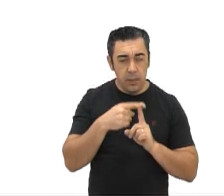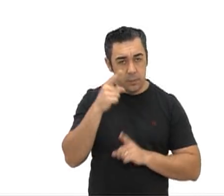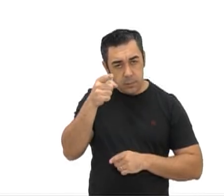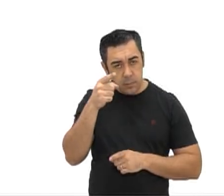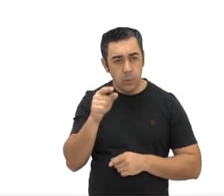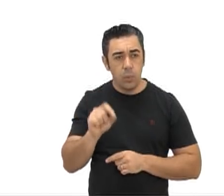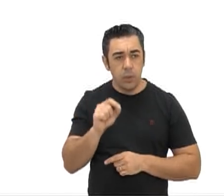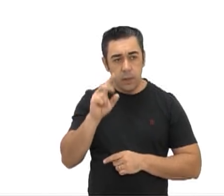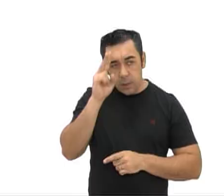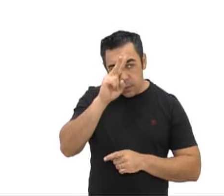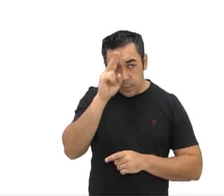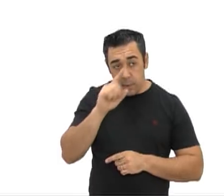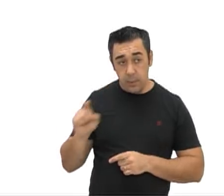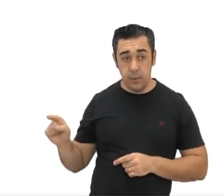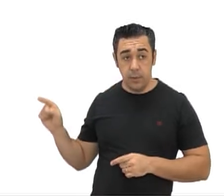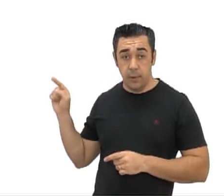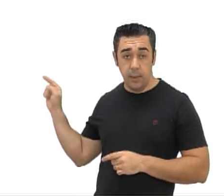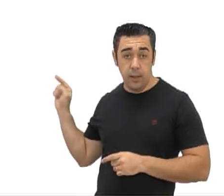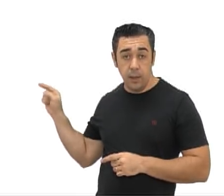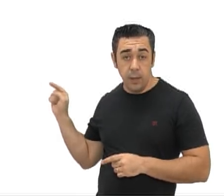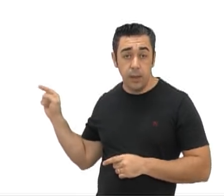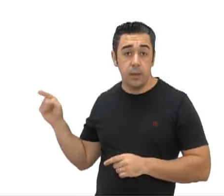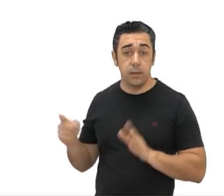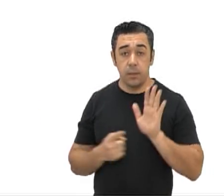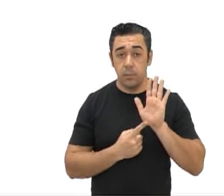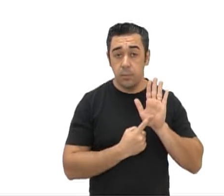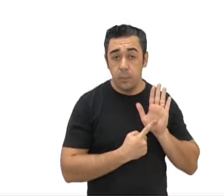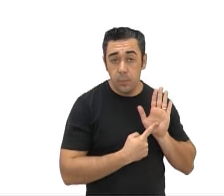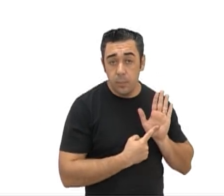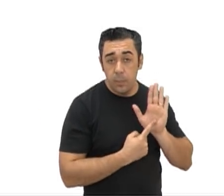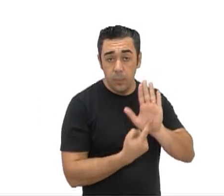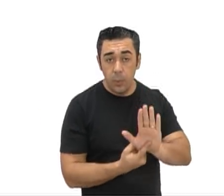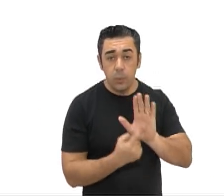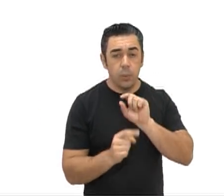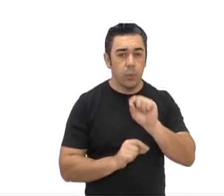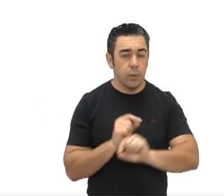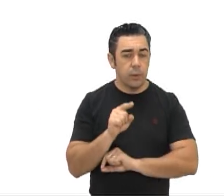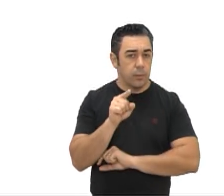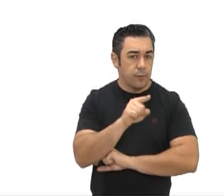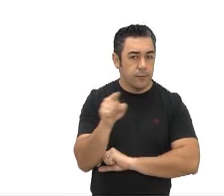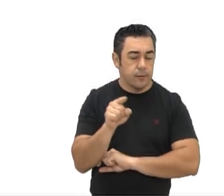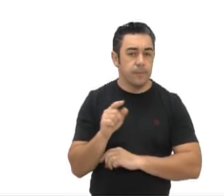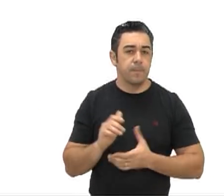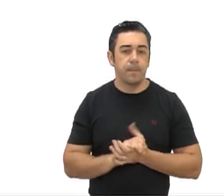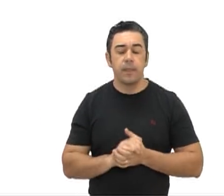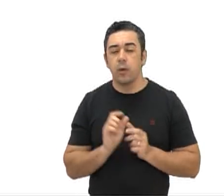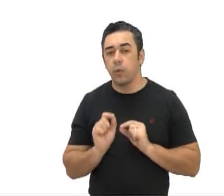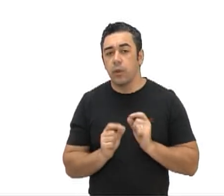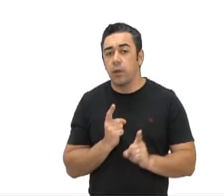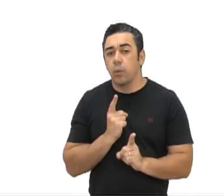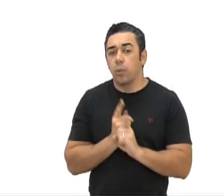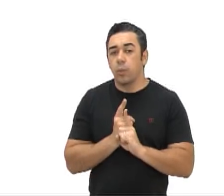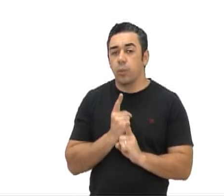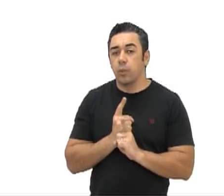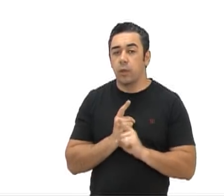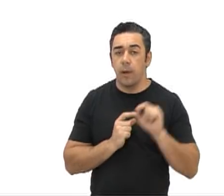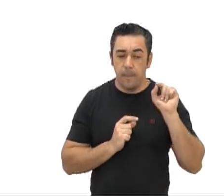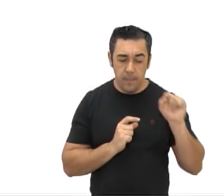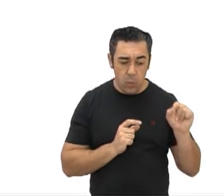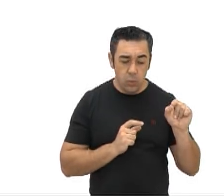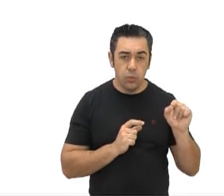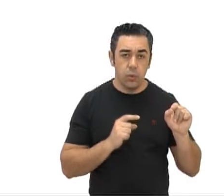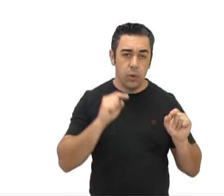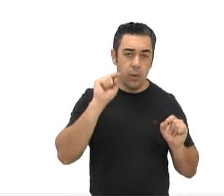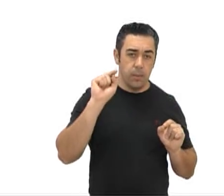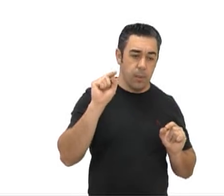exemplos. Nesse slide, ele vem para relembrar vocês sobre localizar um ponto no plano